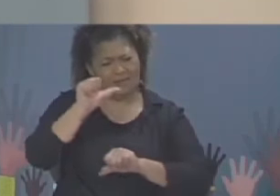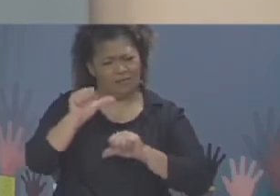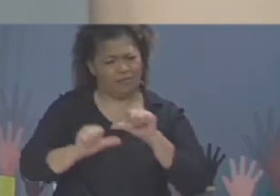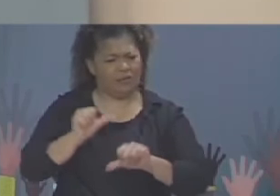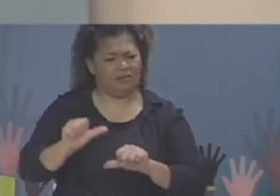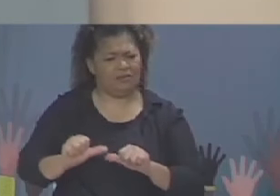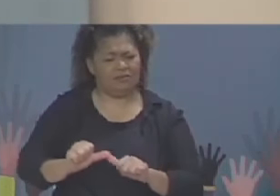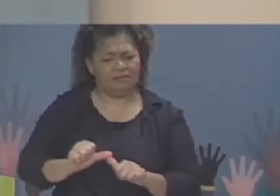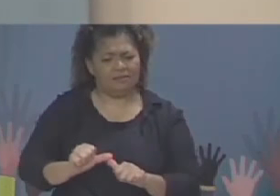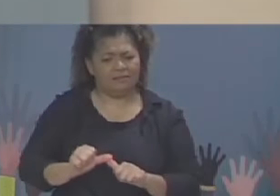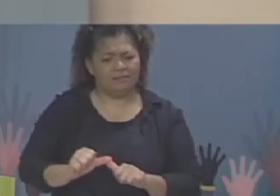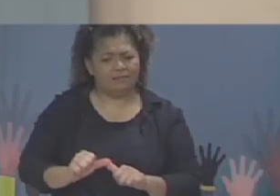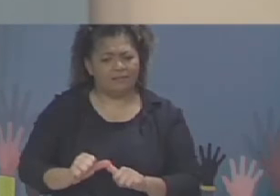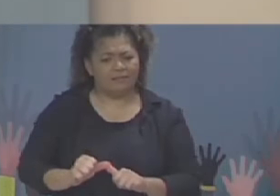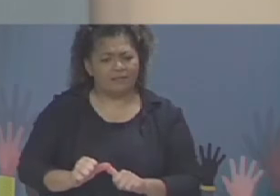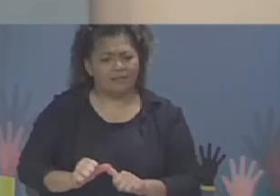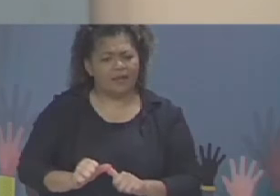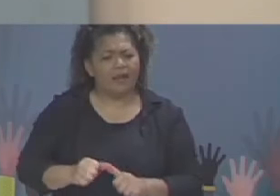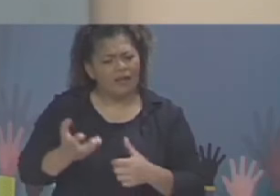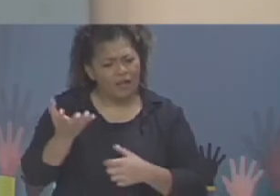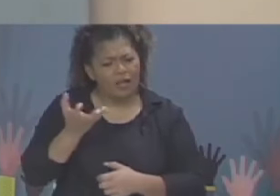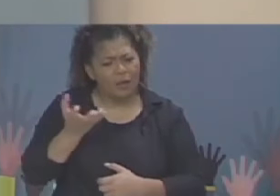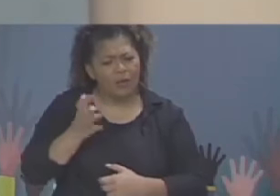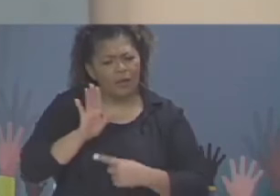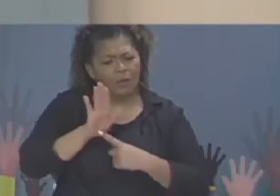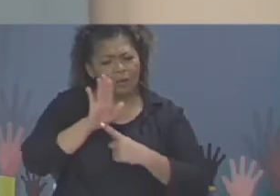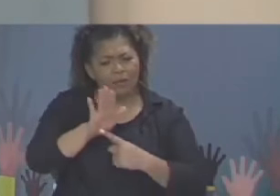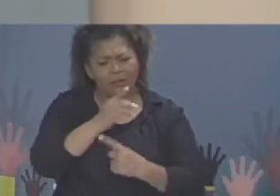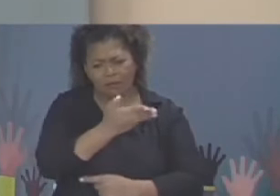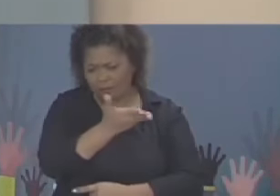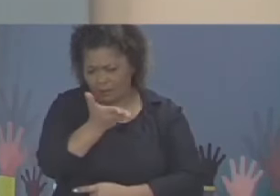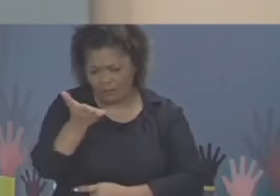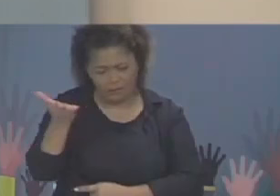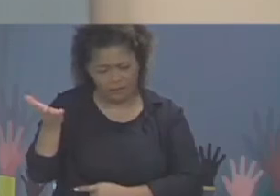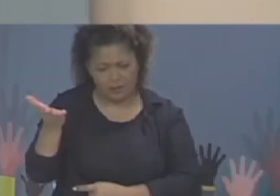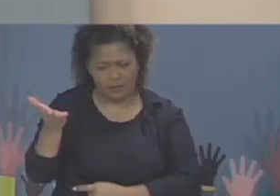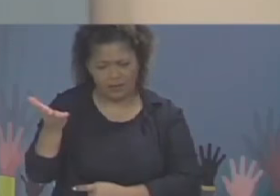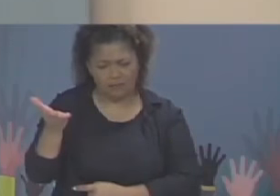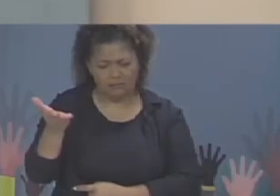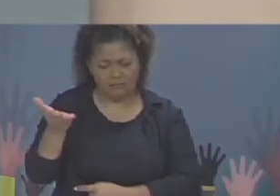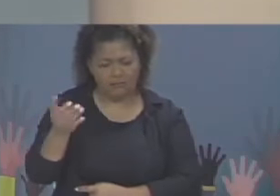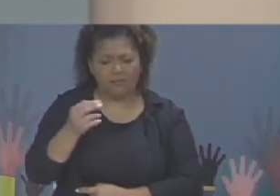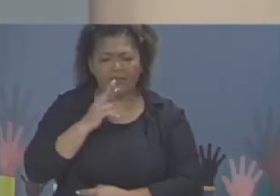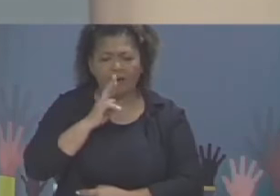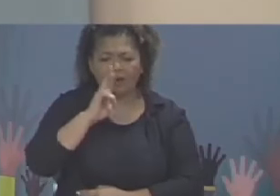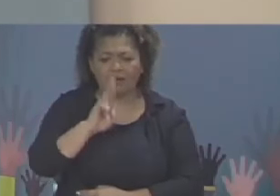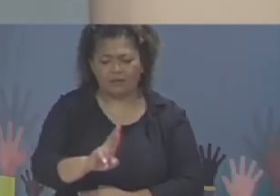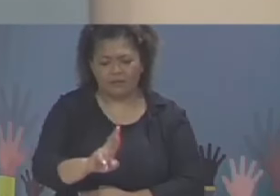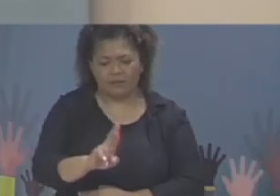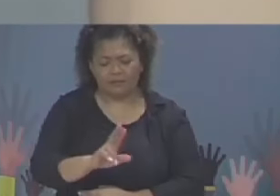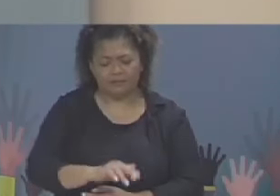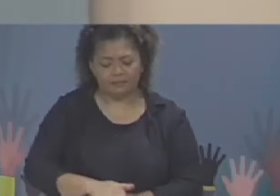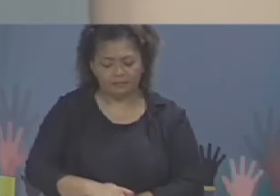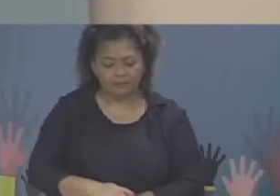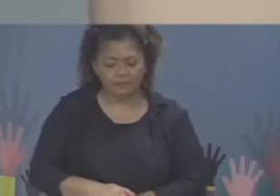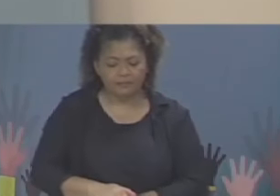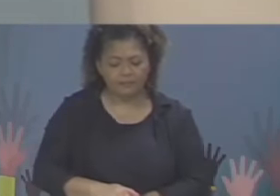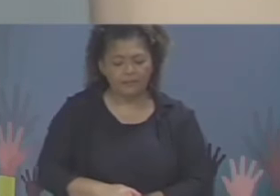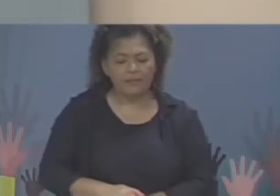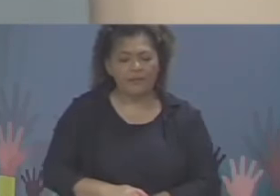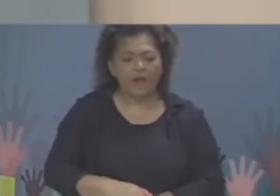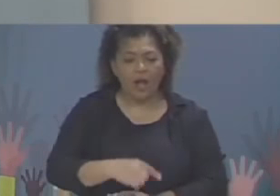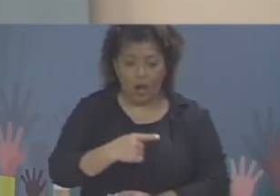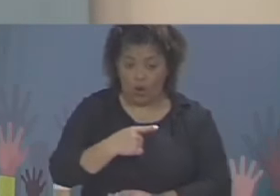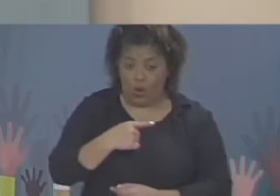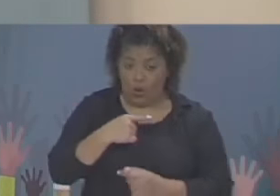para vocês o início dessa resposta que eu vou discorrer durante a noite. Em relação aos dados, e a minha área trabalha o tempo inteiro com dados, nós